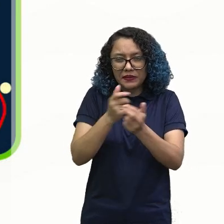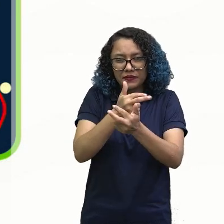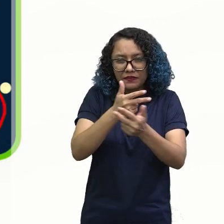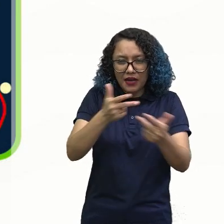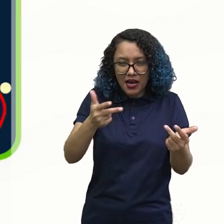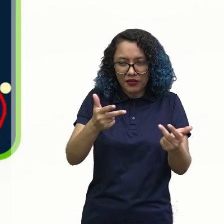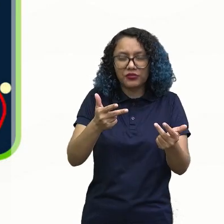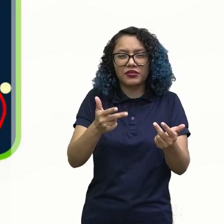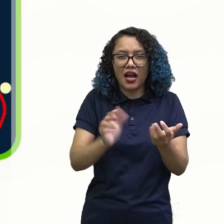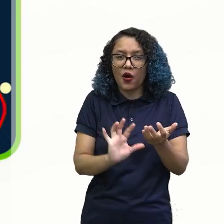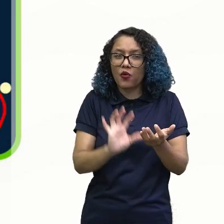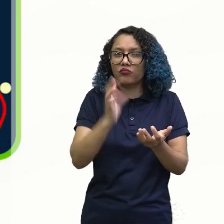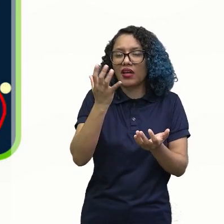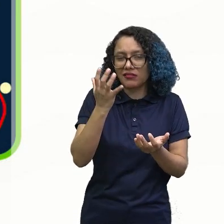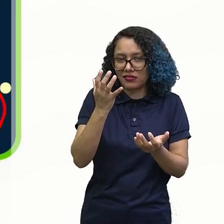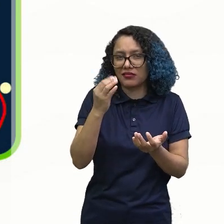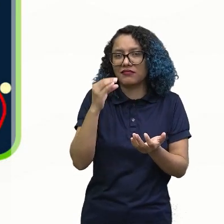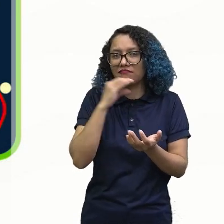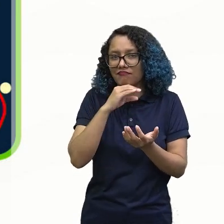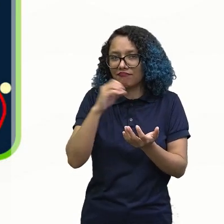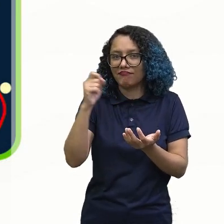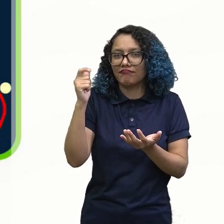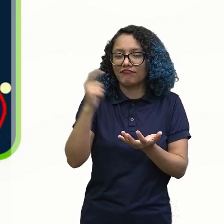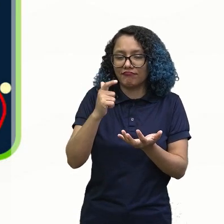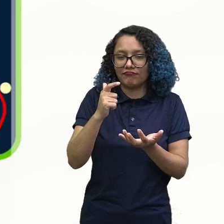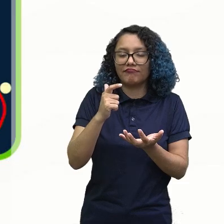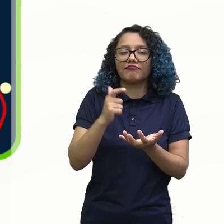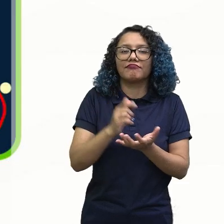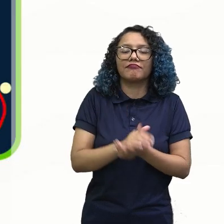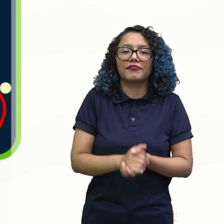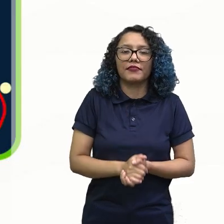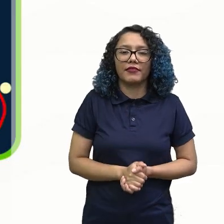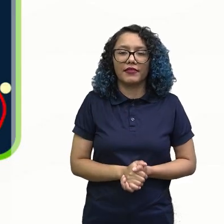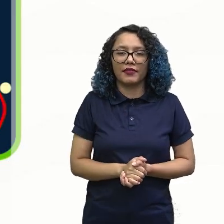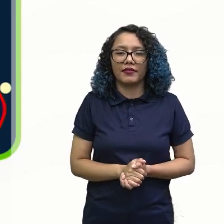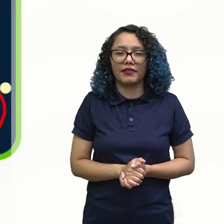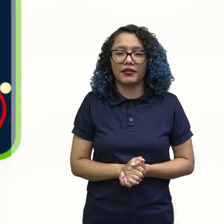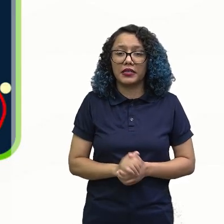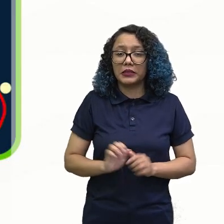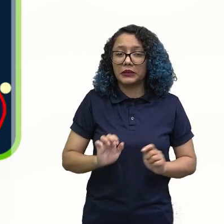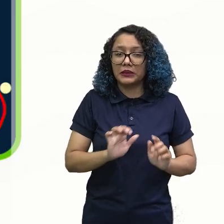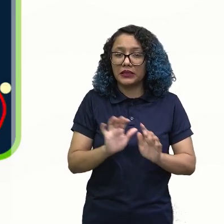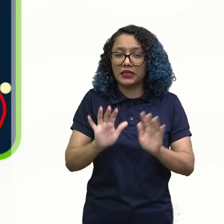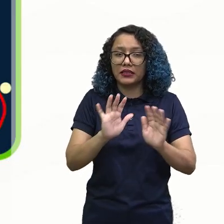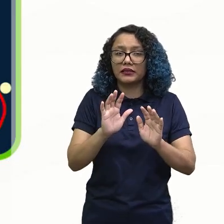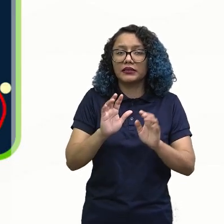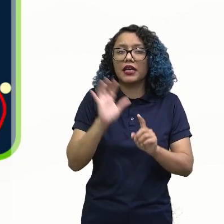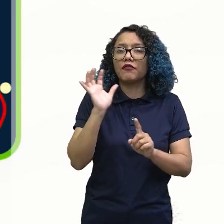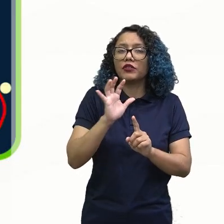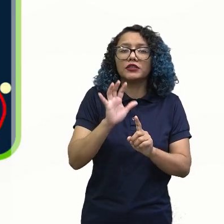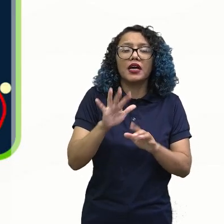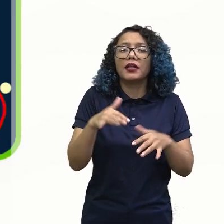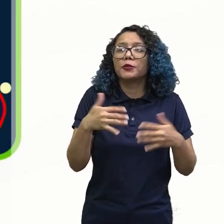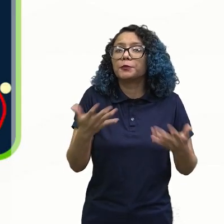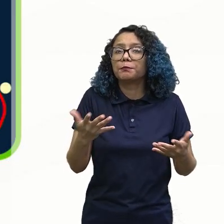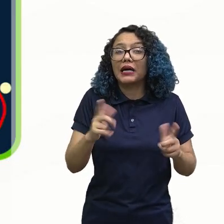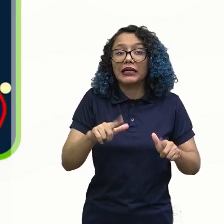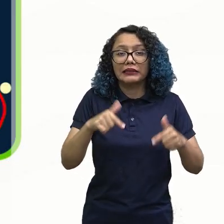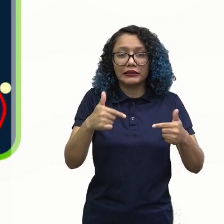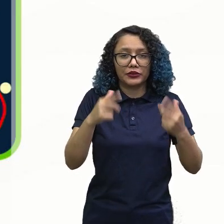aí, esses gases, eles são provocados aqui, ó, pela atividade humana,